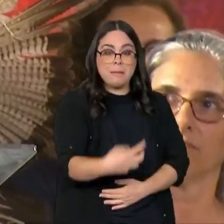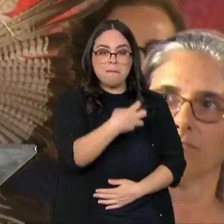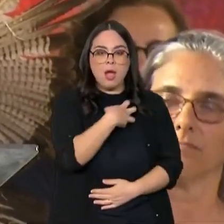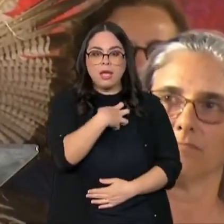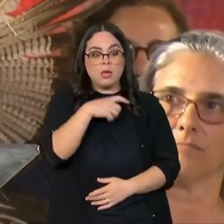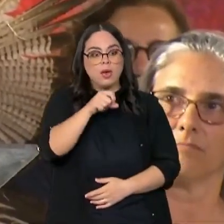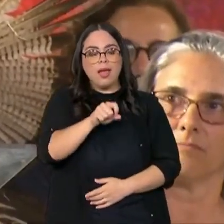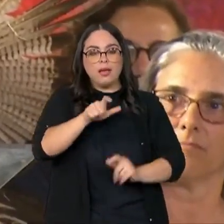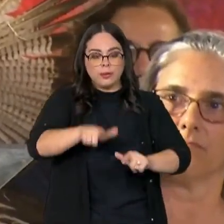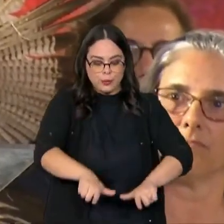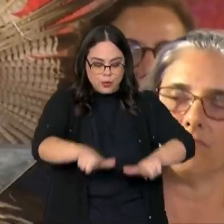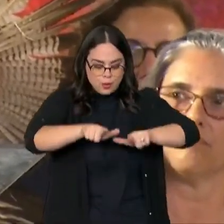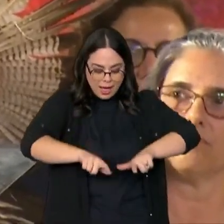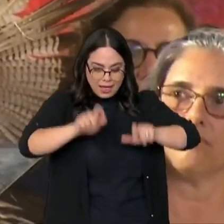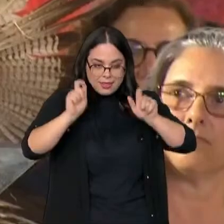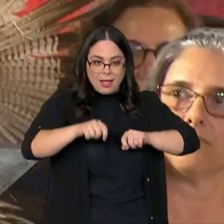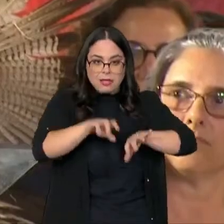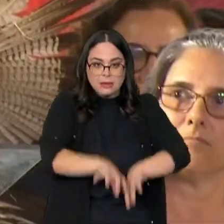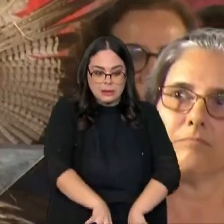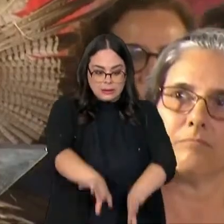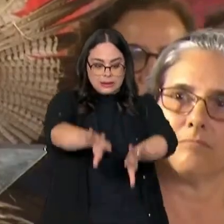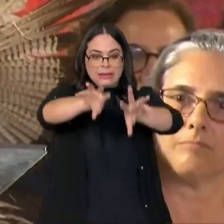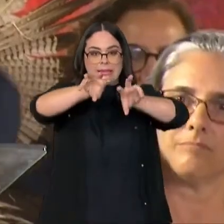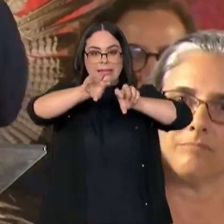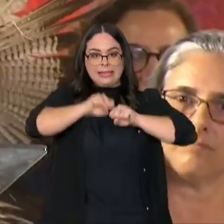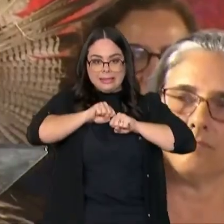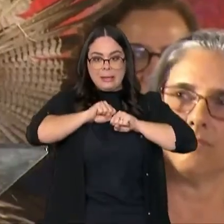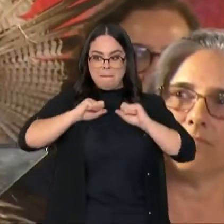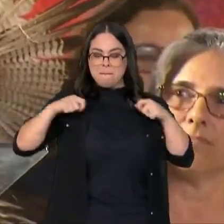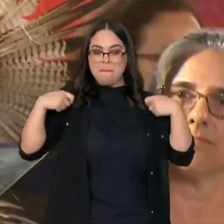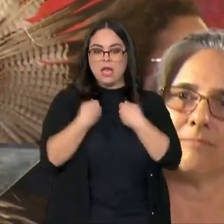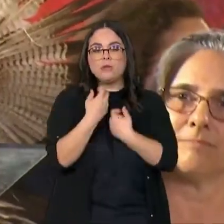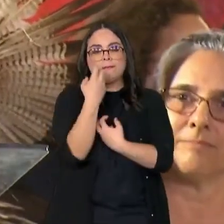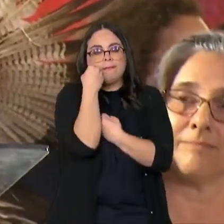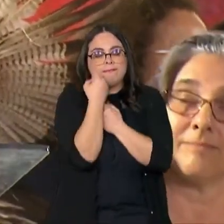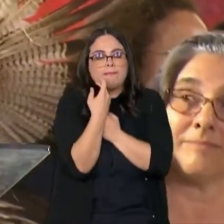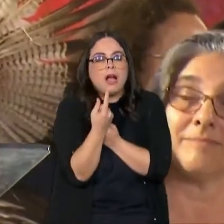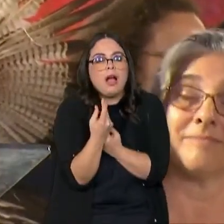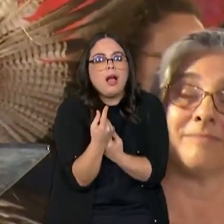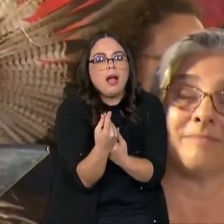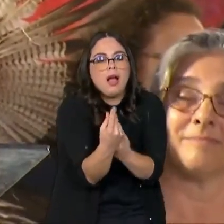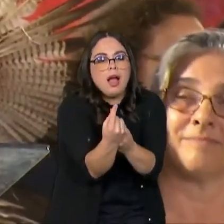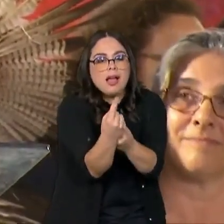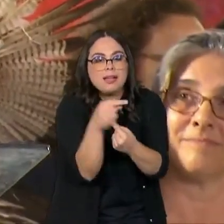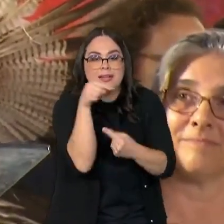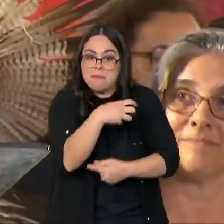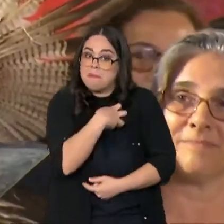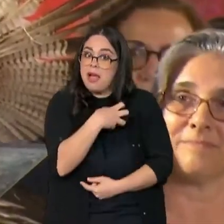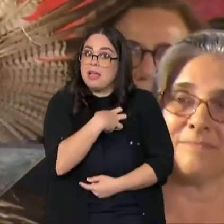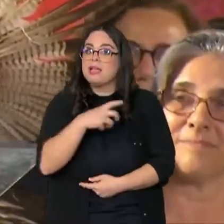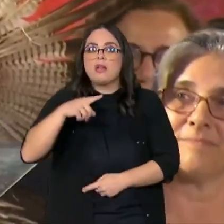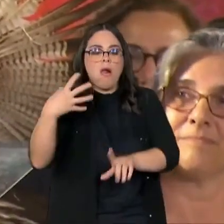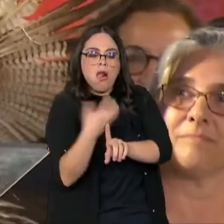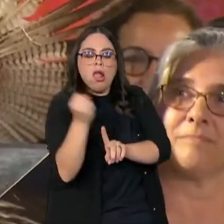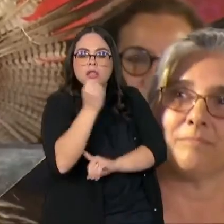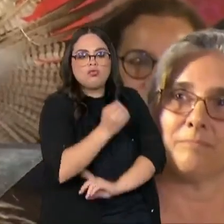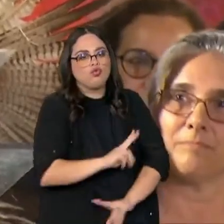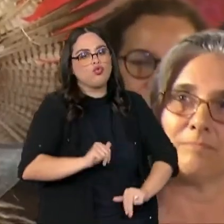lugar que possa receber esse manto e preservá-lo para que ele não venha a ser estragado.